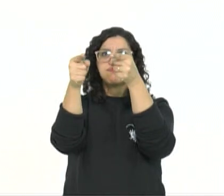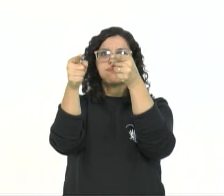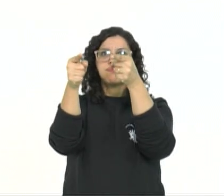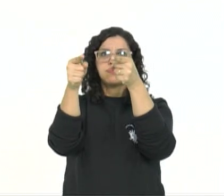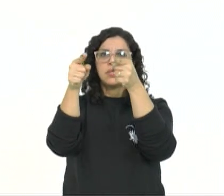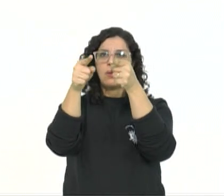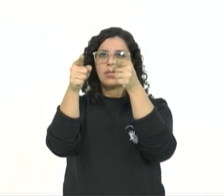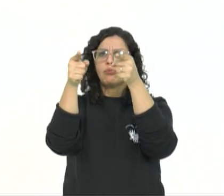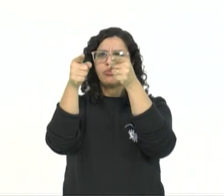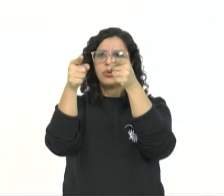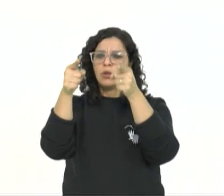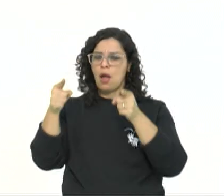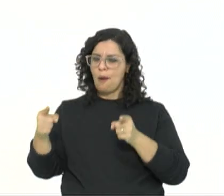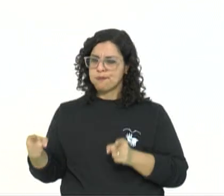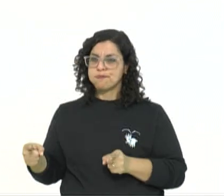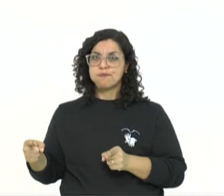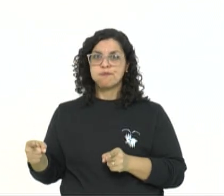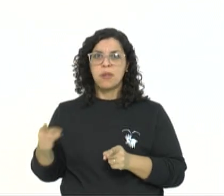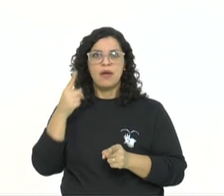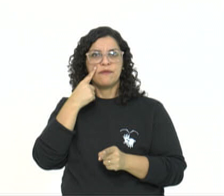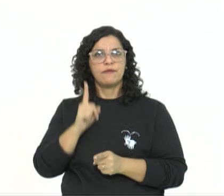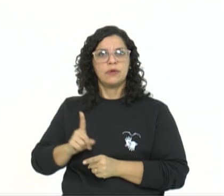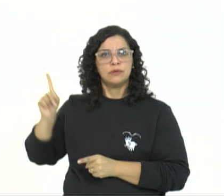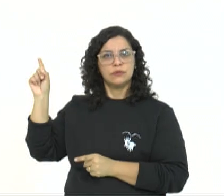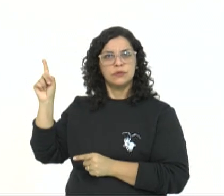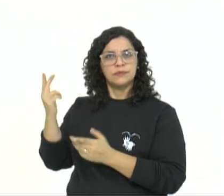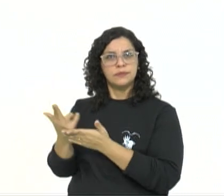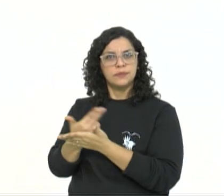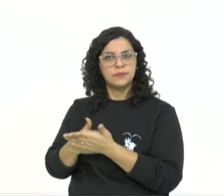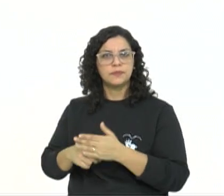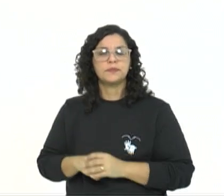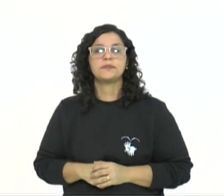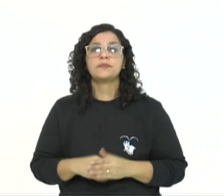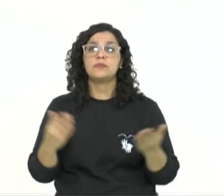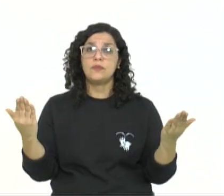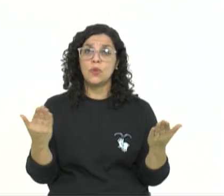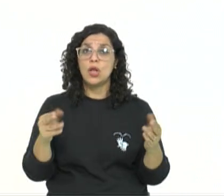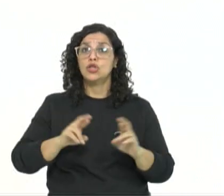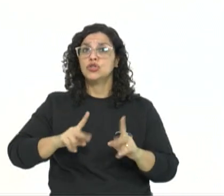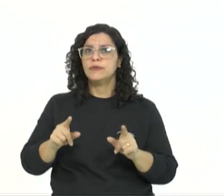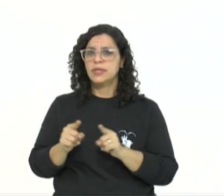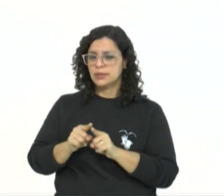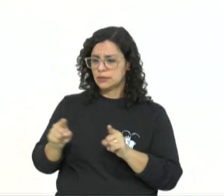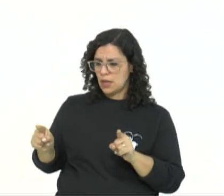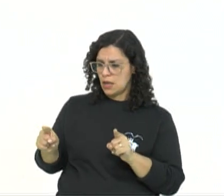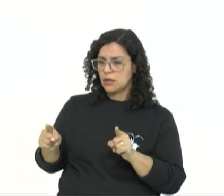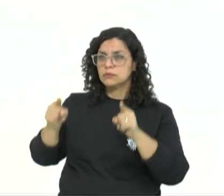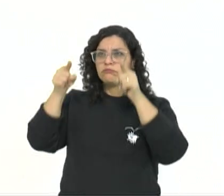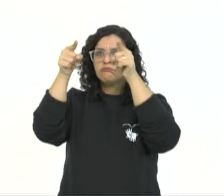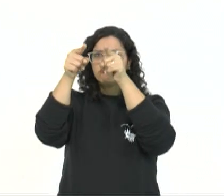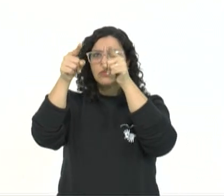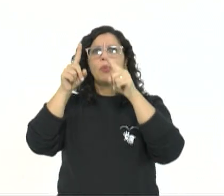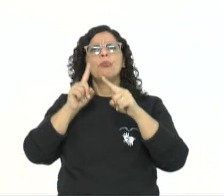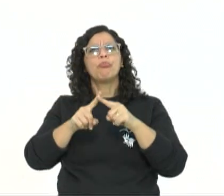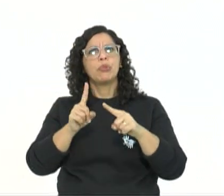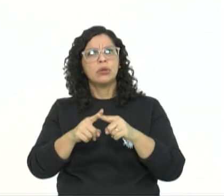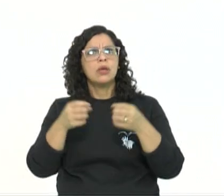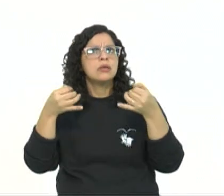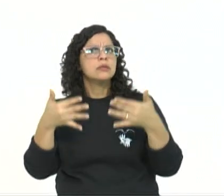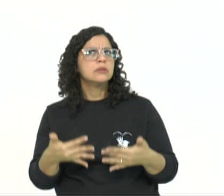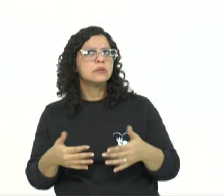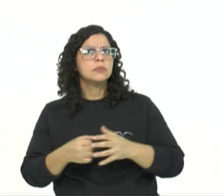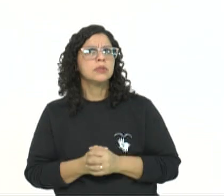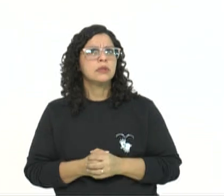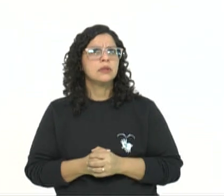parte superior, A, como ilustrado na figura. Essa diferença de largura, né?